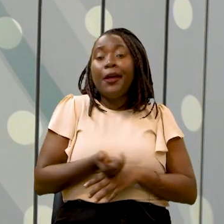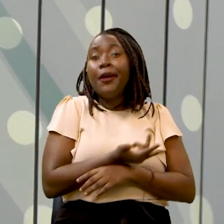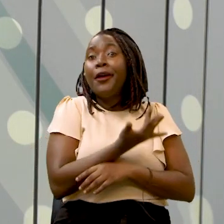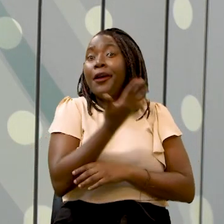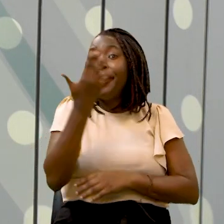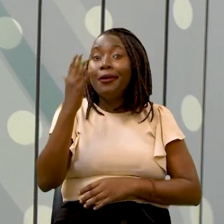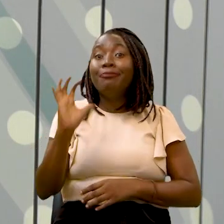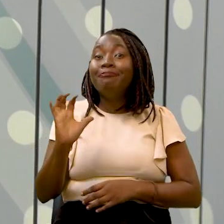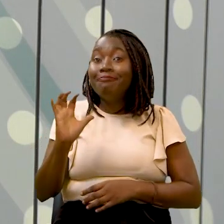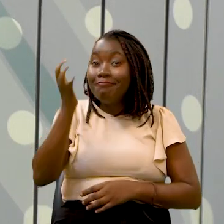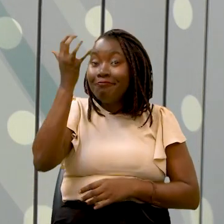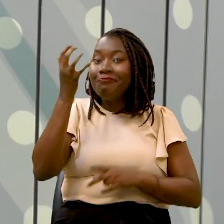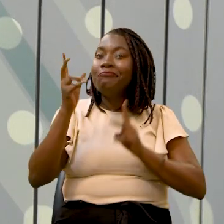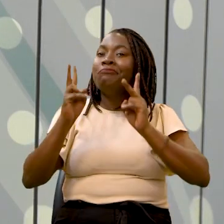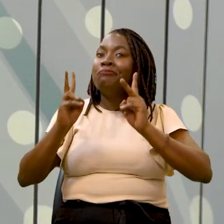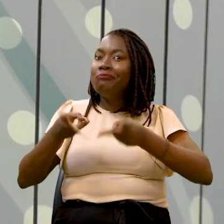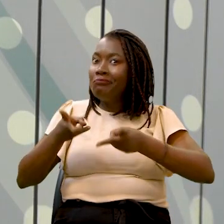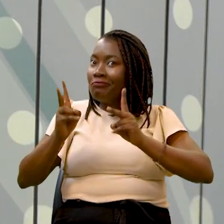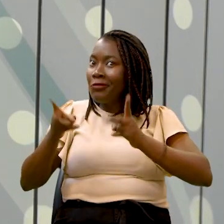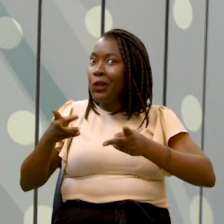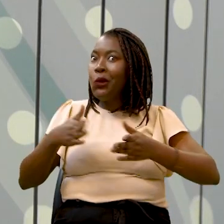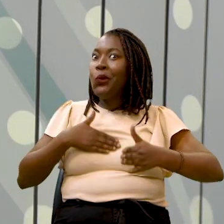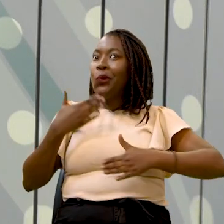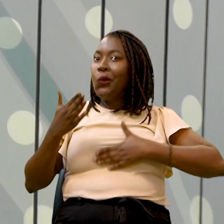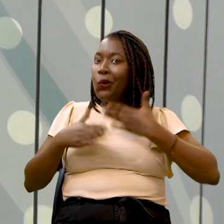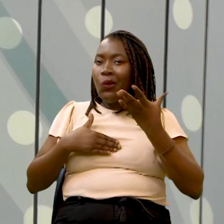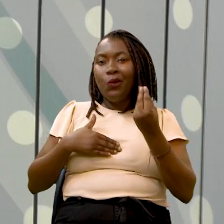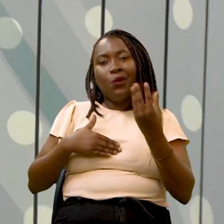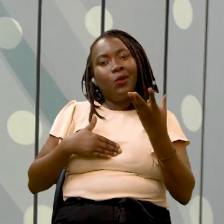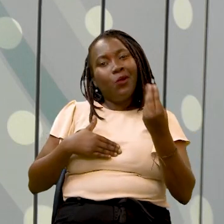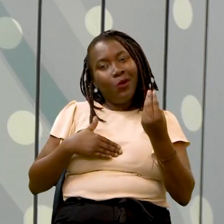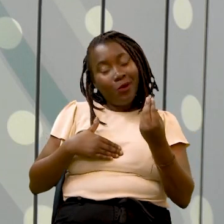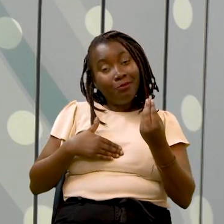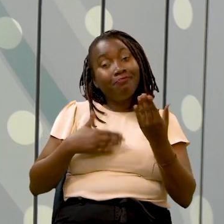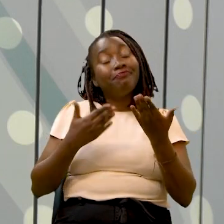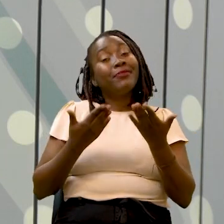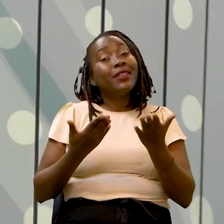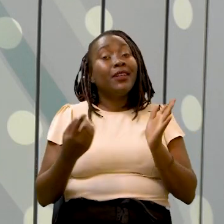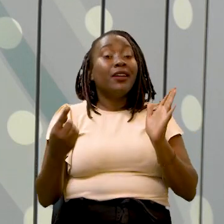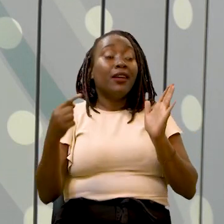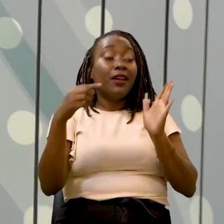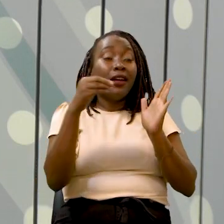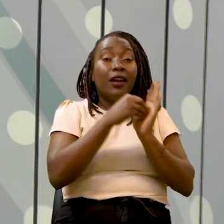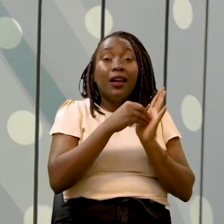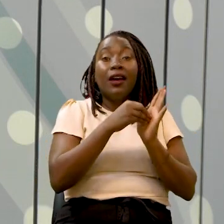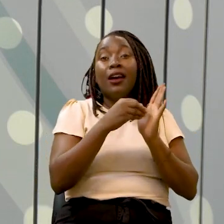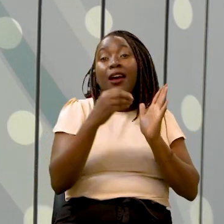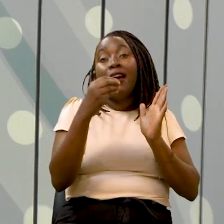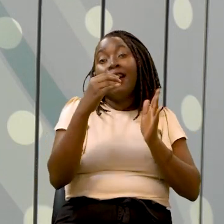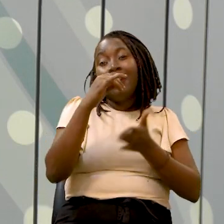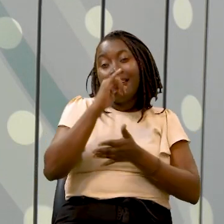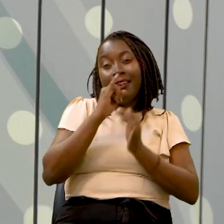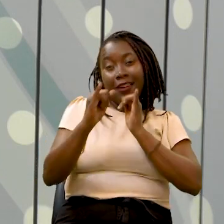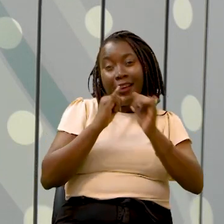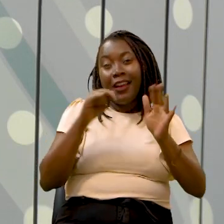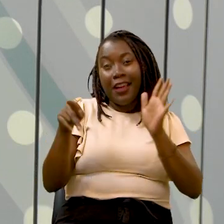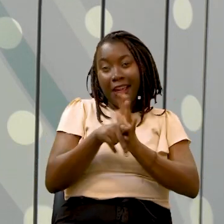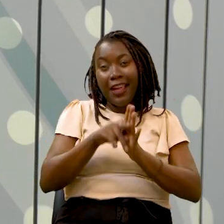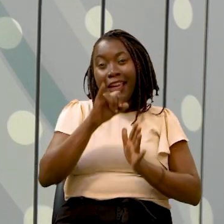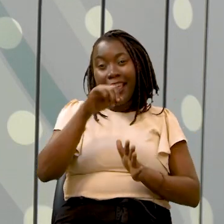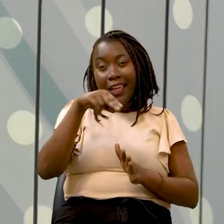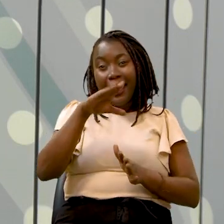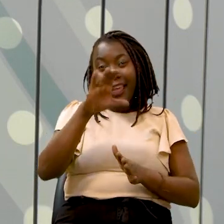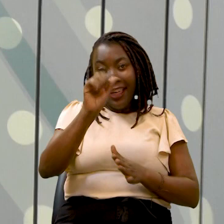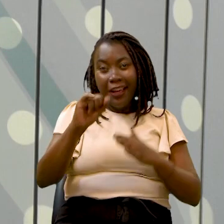de pele se mantém alarmante. De acordo com dados do INCA, que é o Instituto Nacional de Câncer, o